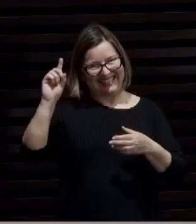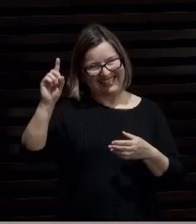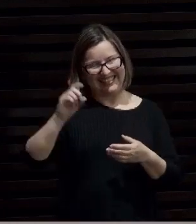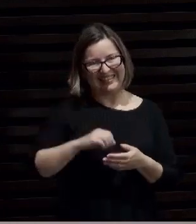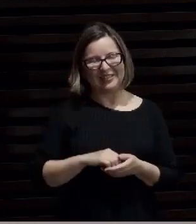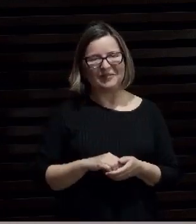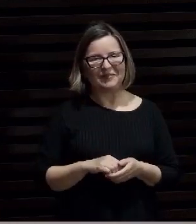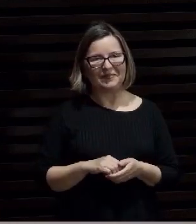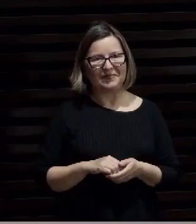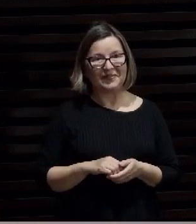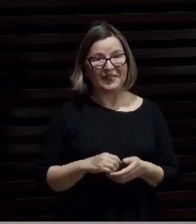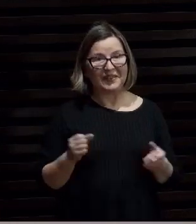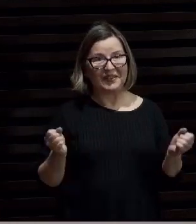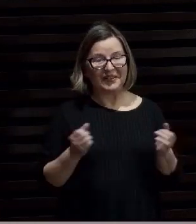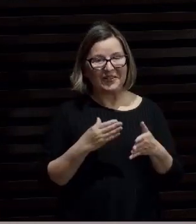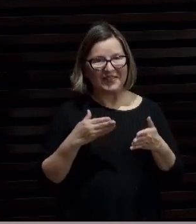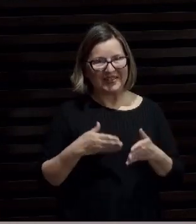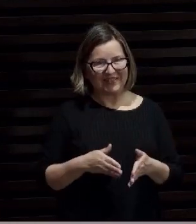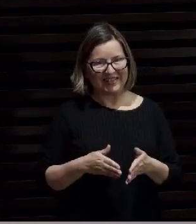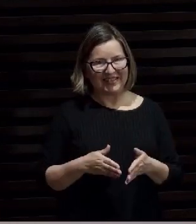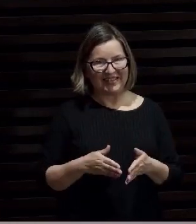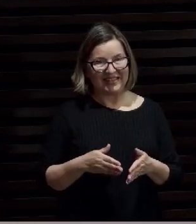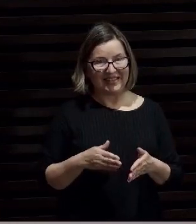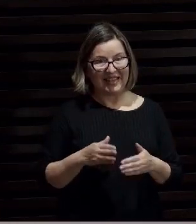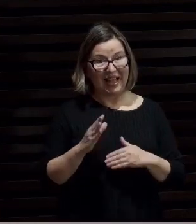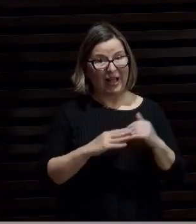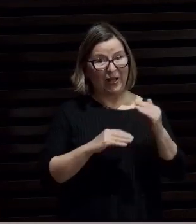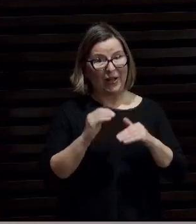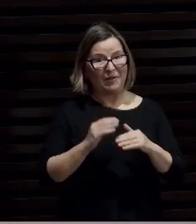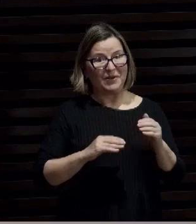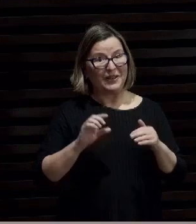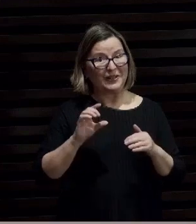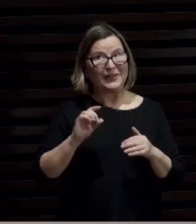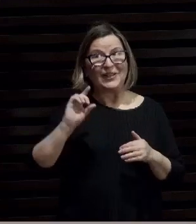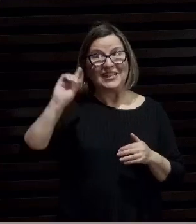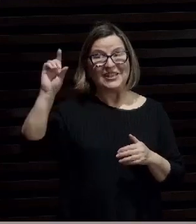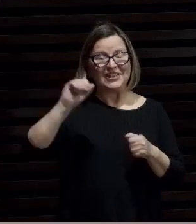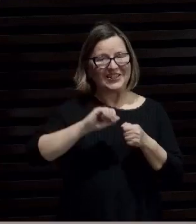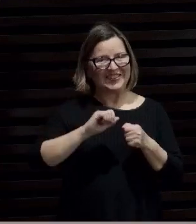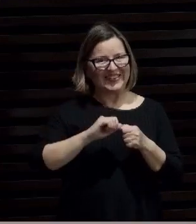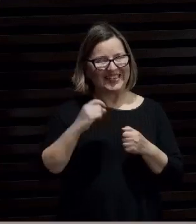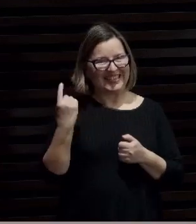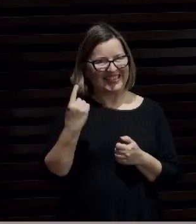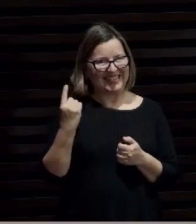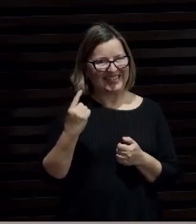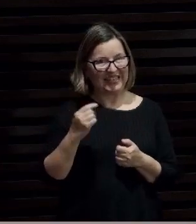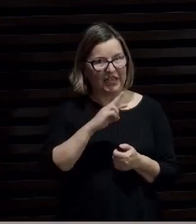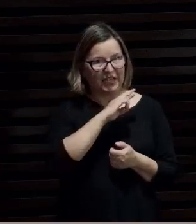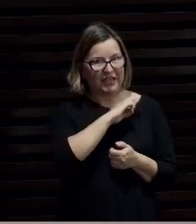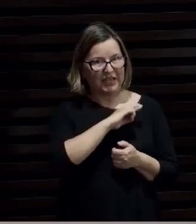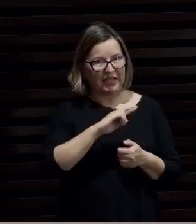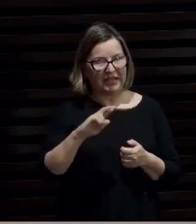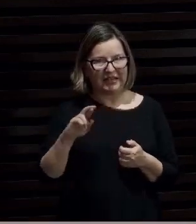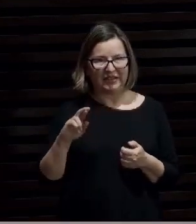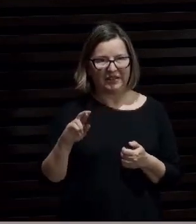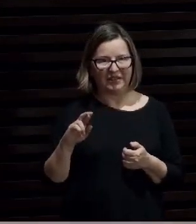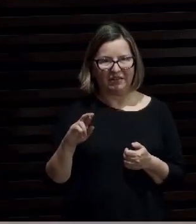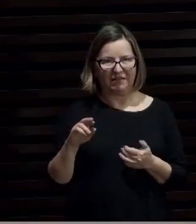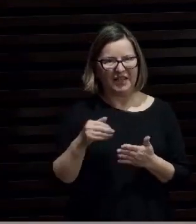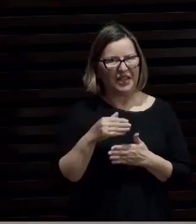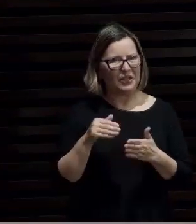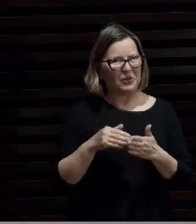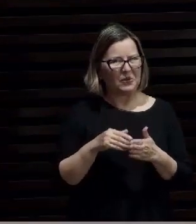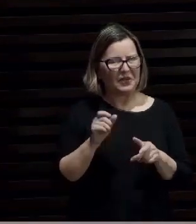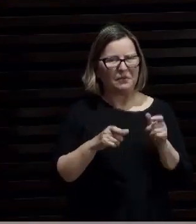E o novo nascimento é uma obra que Deus faz, sozinho. A religião é tudo aquilo que o homem faz, tentando